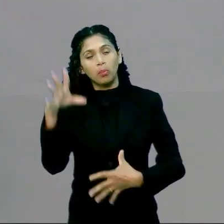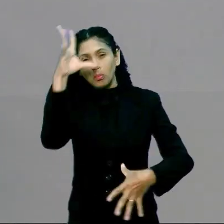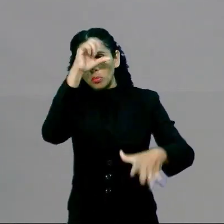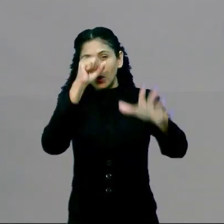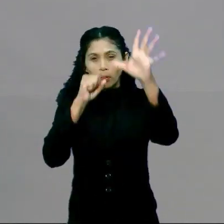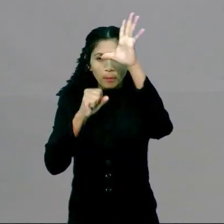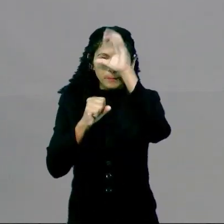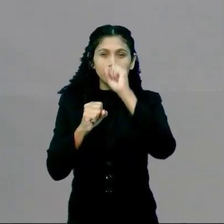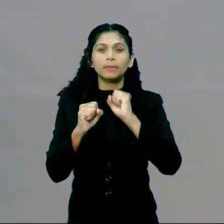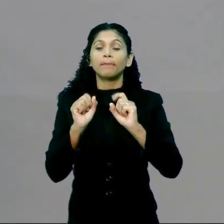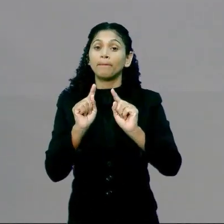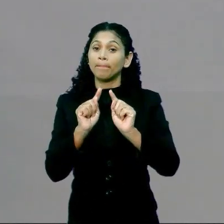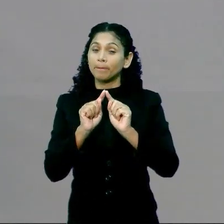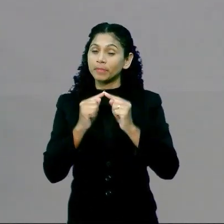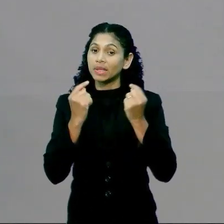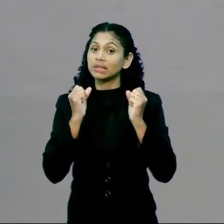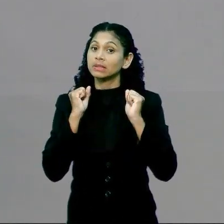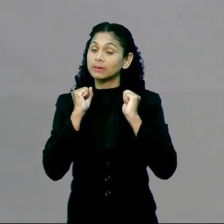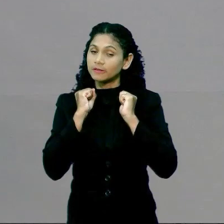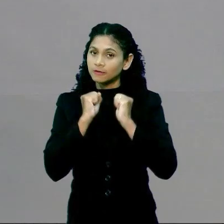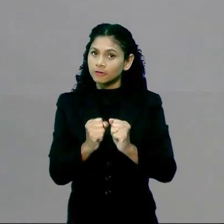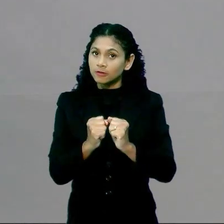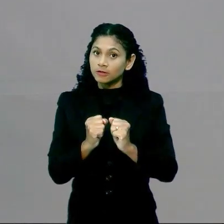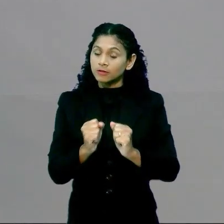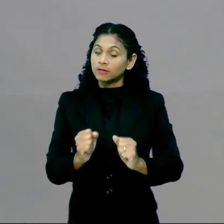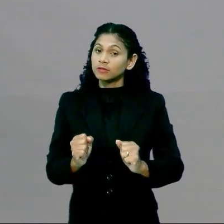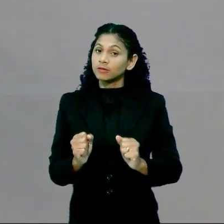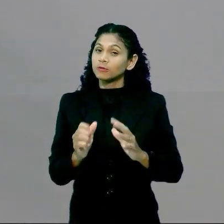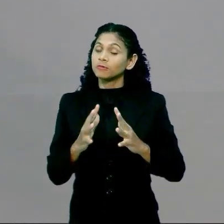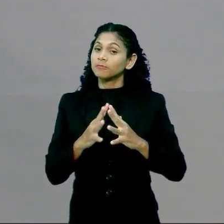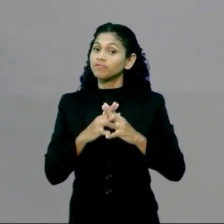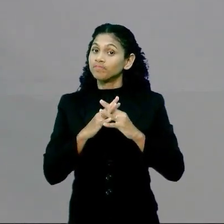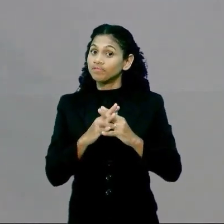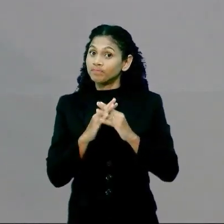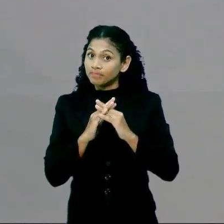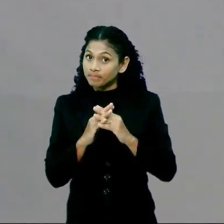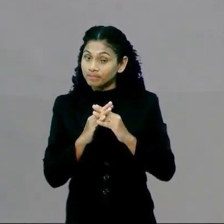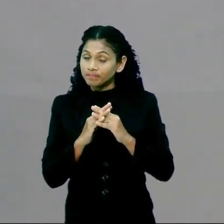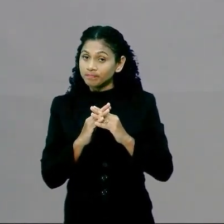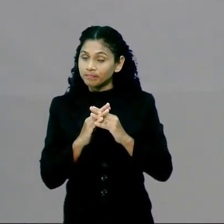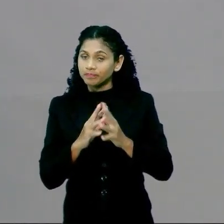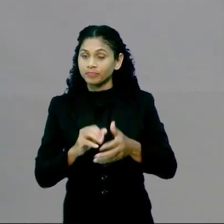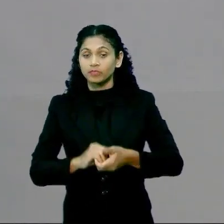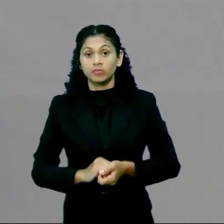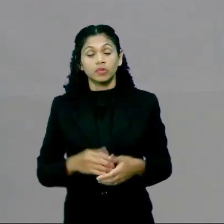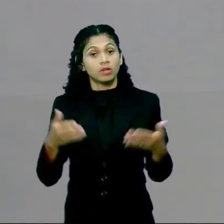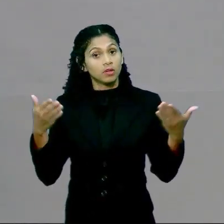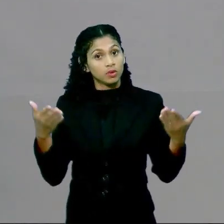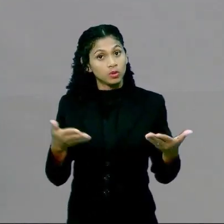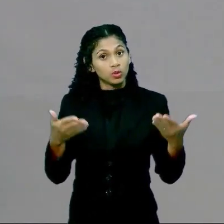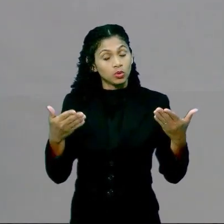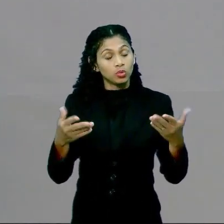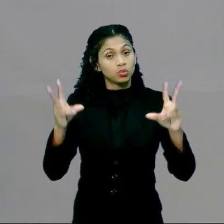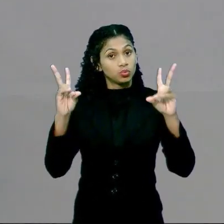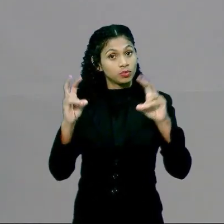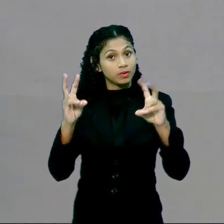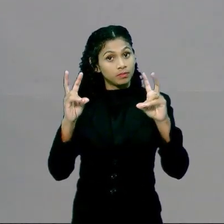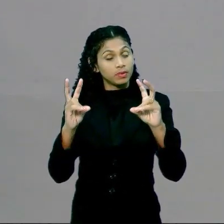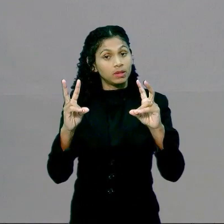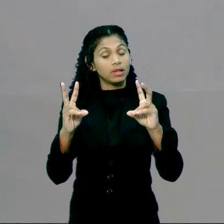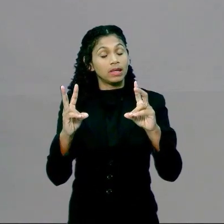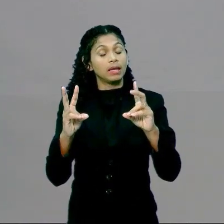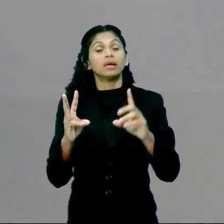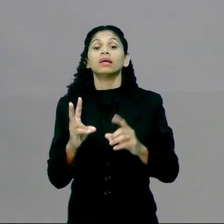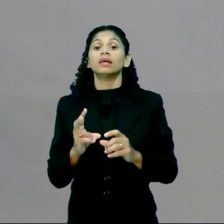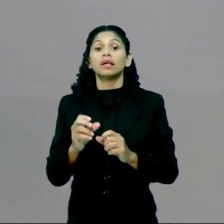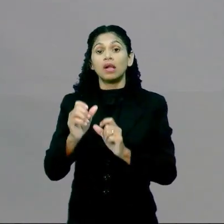também podem atrapalhar, tá? Então, hoje a gente vai trabalhar sobre a polissemia das palavras na língua espanhola,